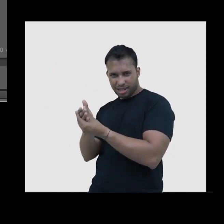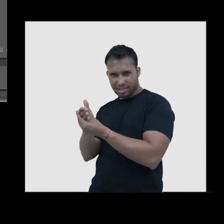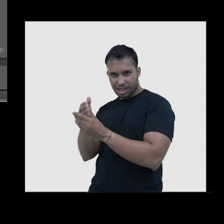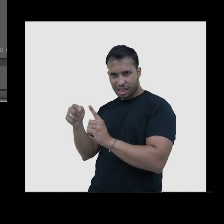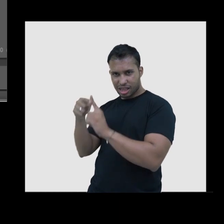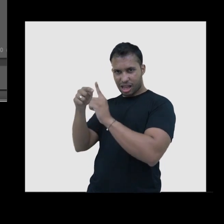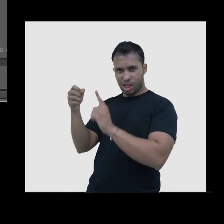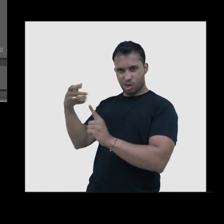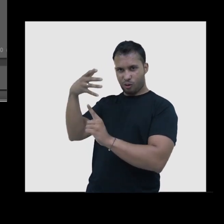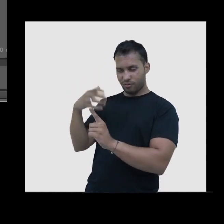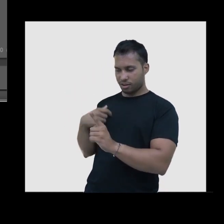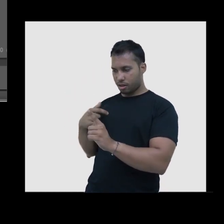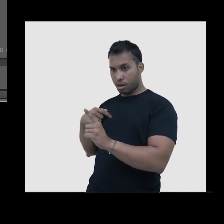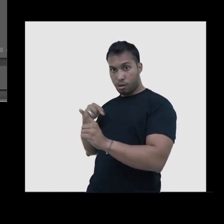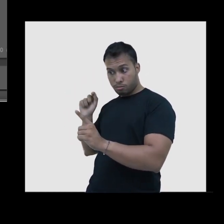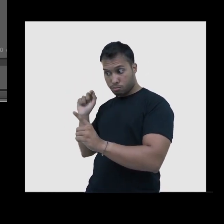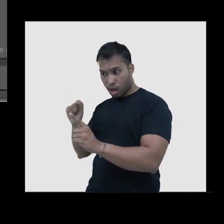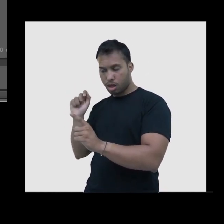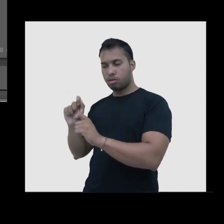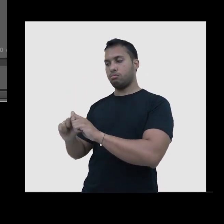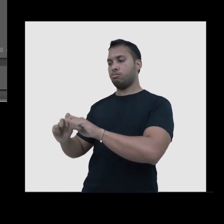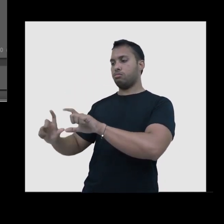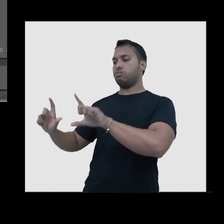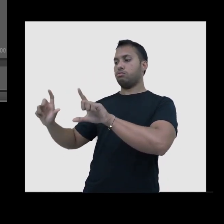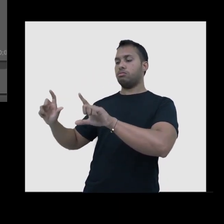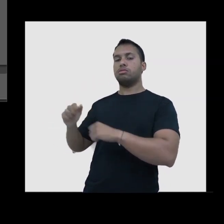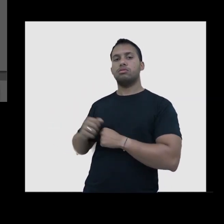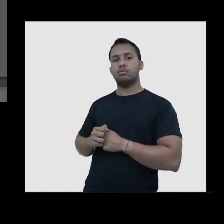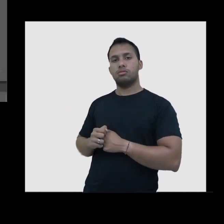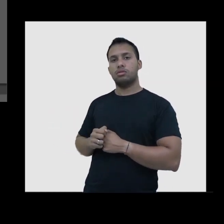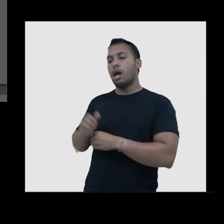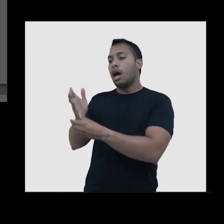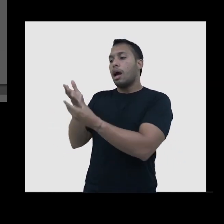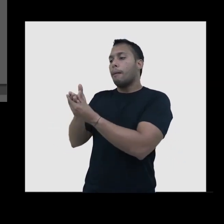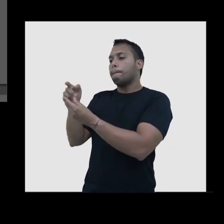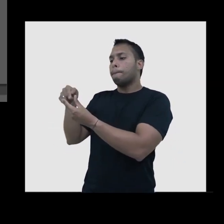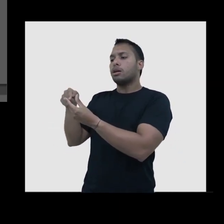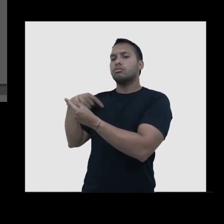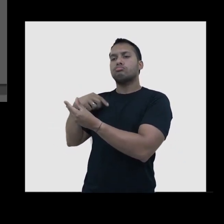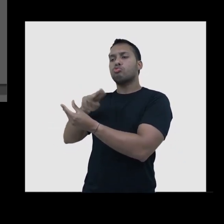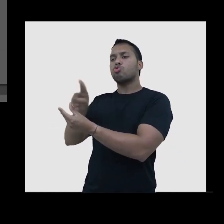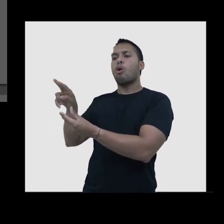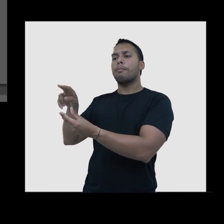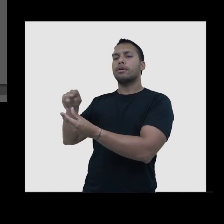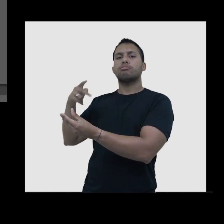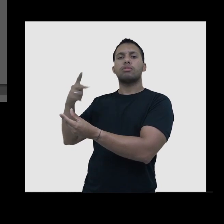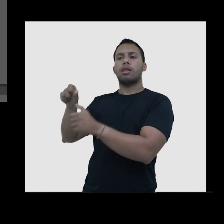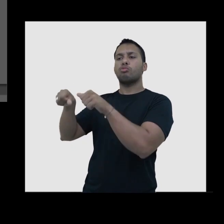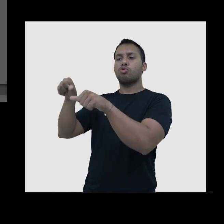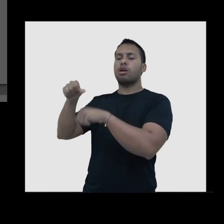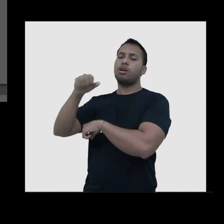nova pasta e vou renomeá-la. Eu vou renomeá-la como Vídeos.